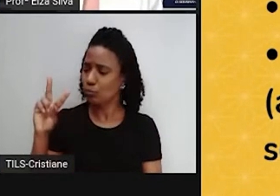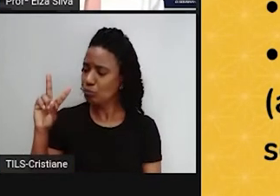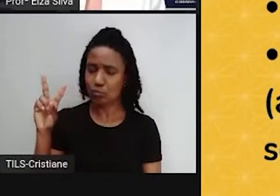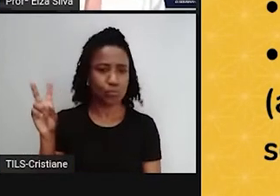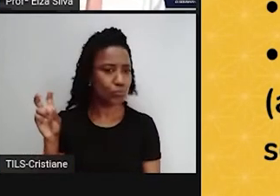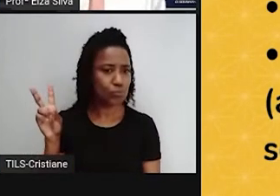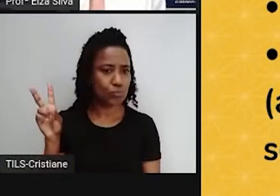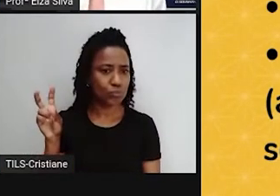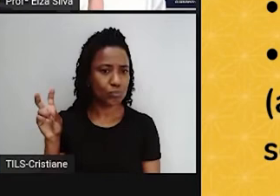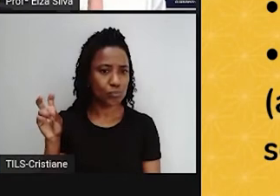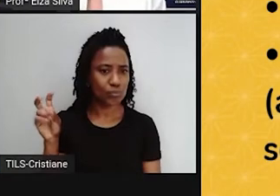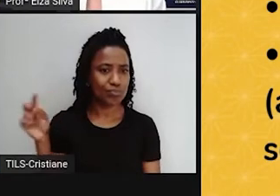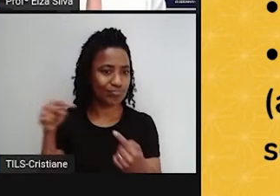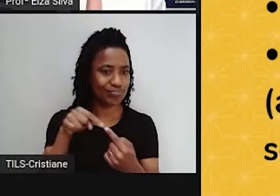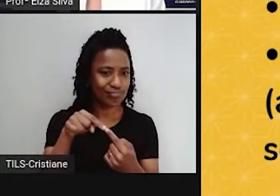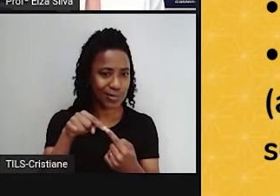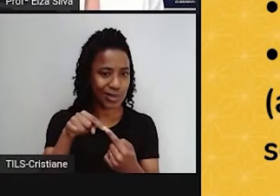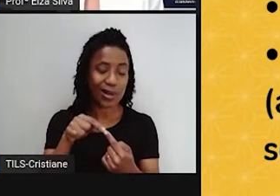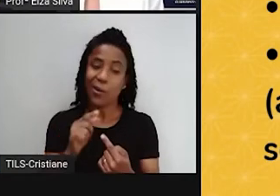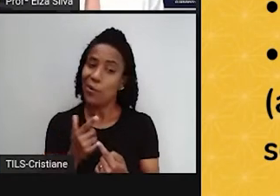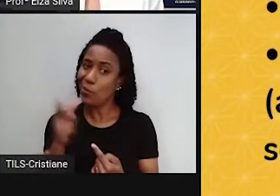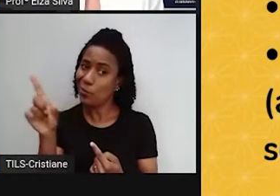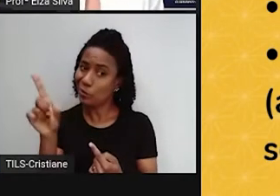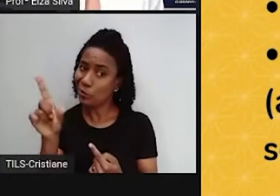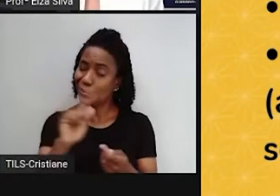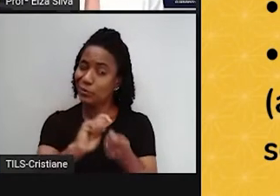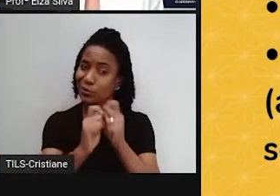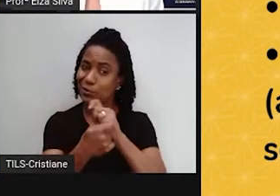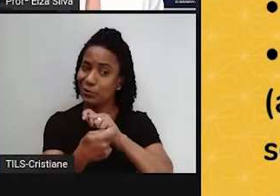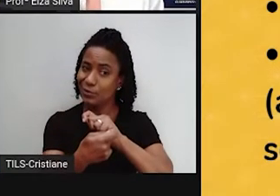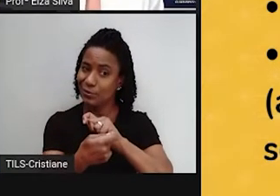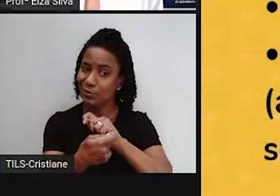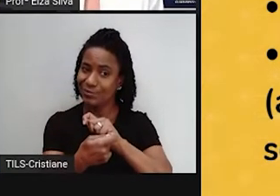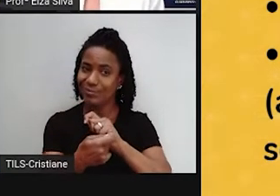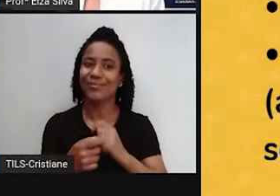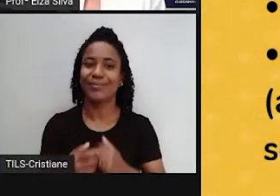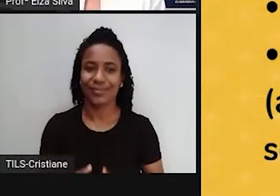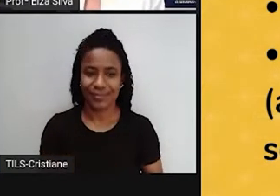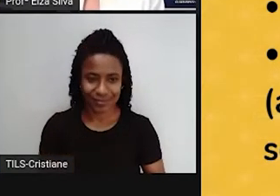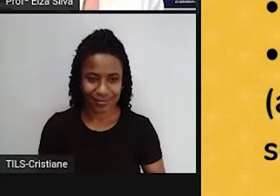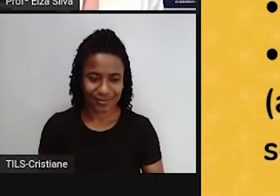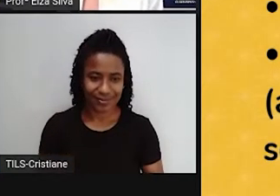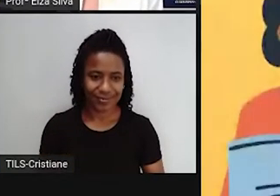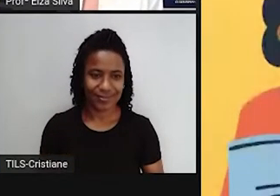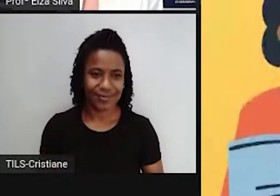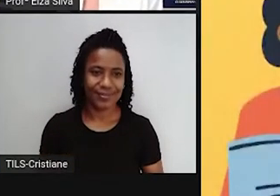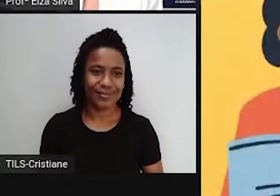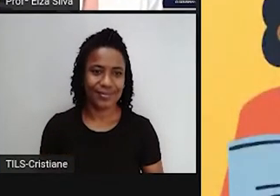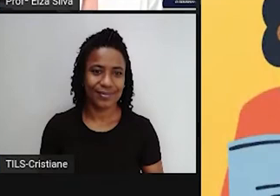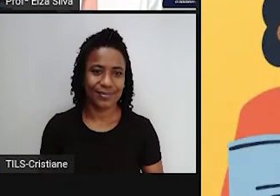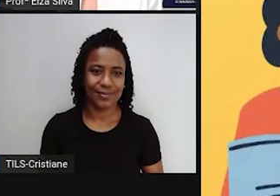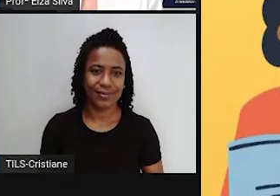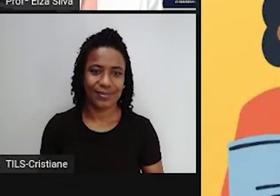se relacionam pelo sentido que comunicam. Ok? Let's go.